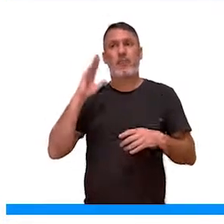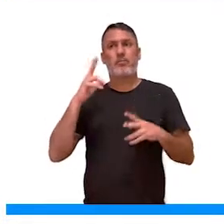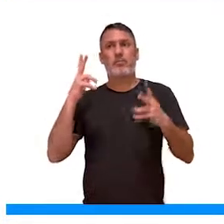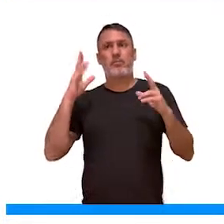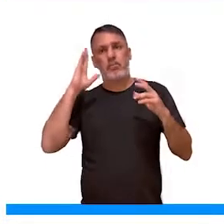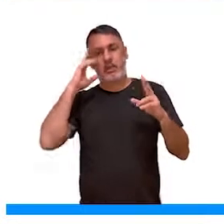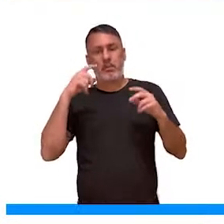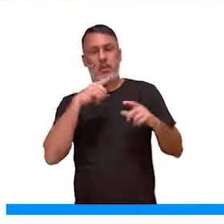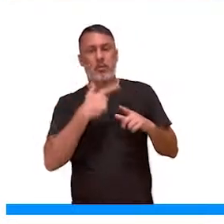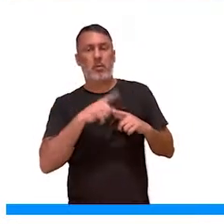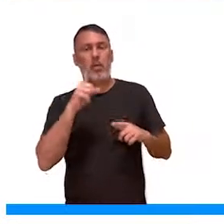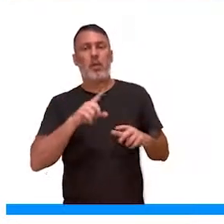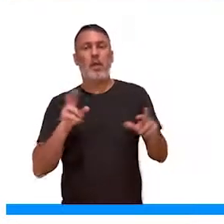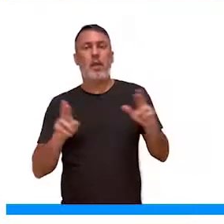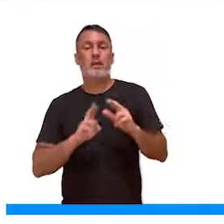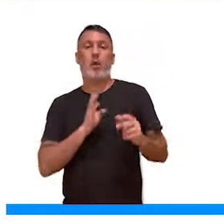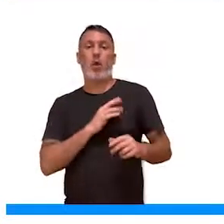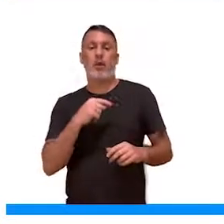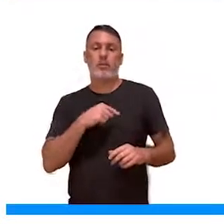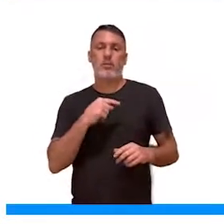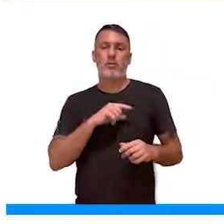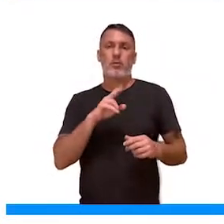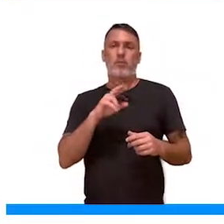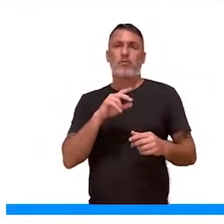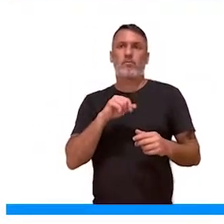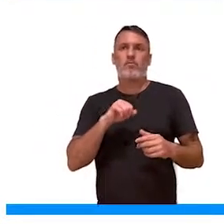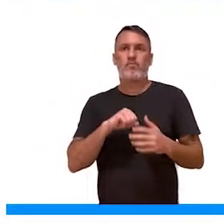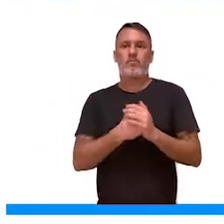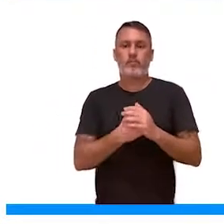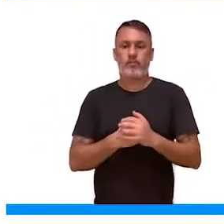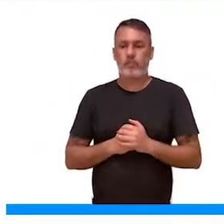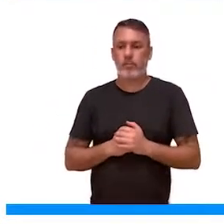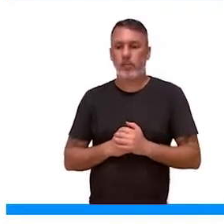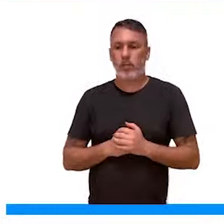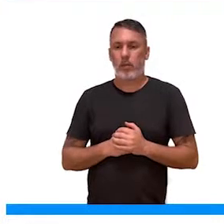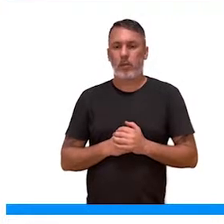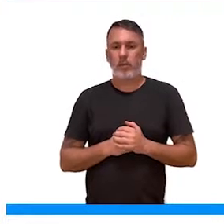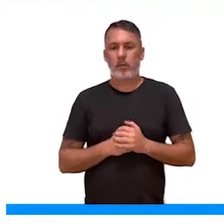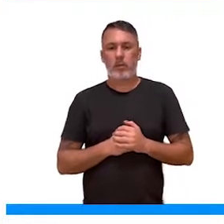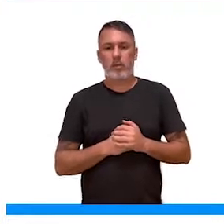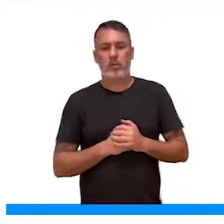problemas que a gente mais observa é em relação ao coração no sistema cardíaco.